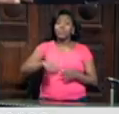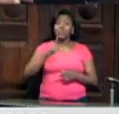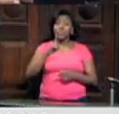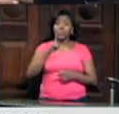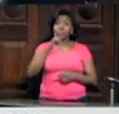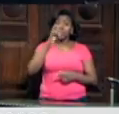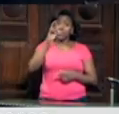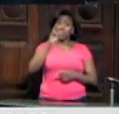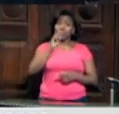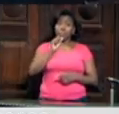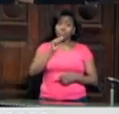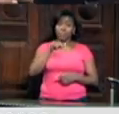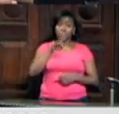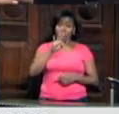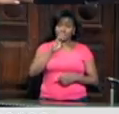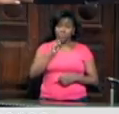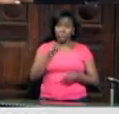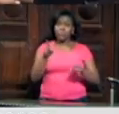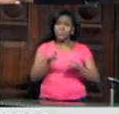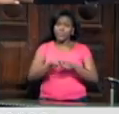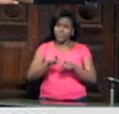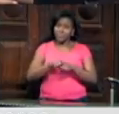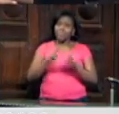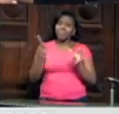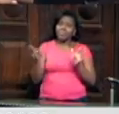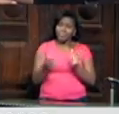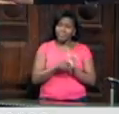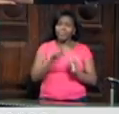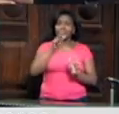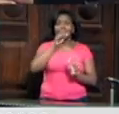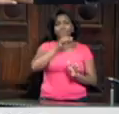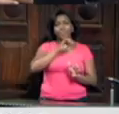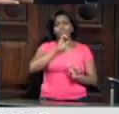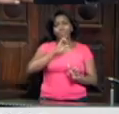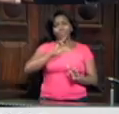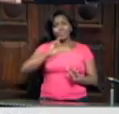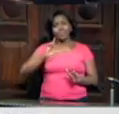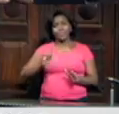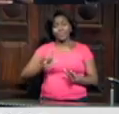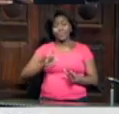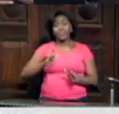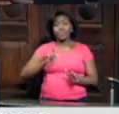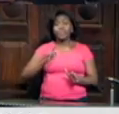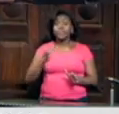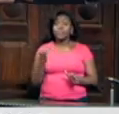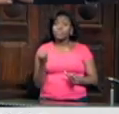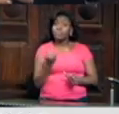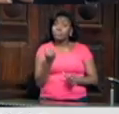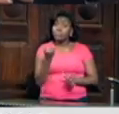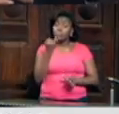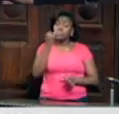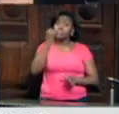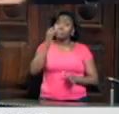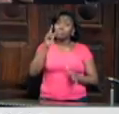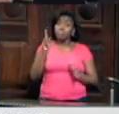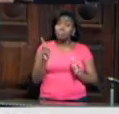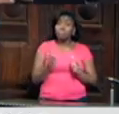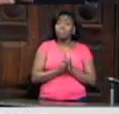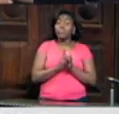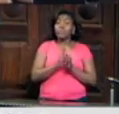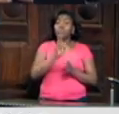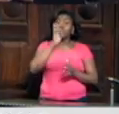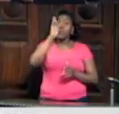da Costa Santos, também integrante da Academia Carioca de Letras, um dos mais importantes médicos do país,